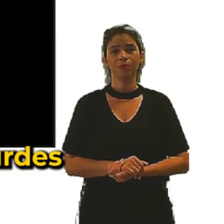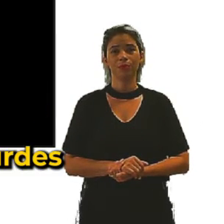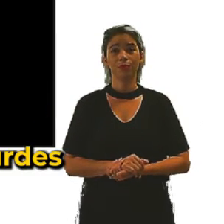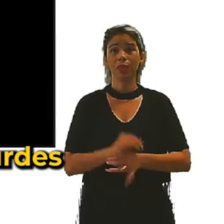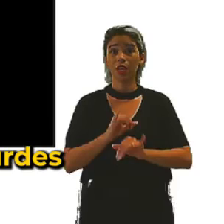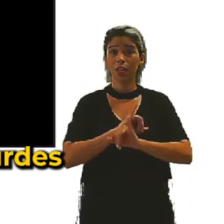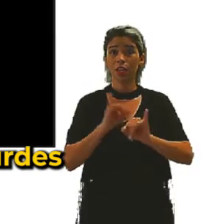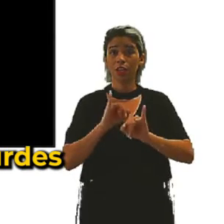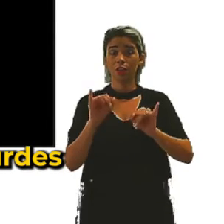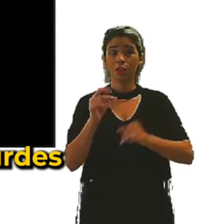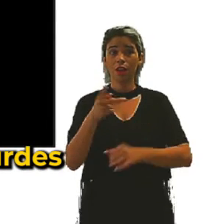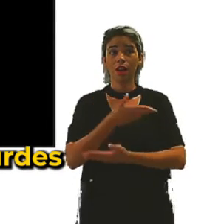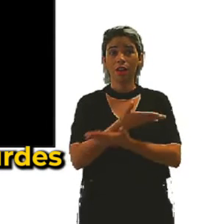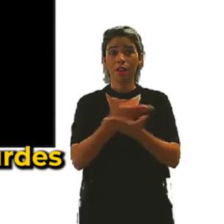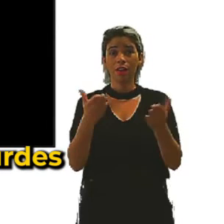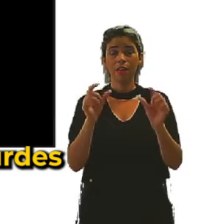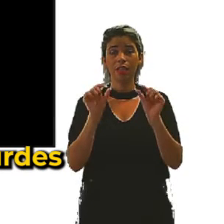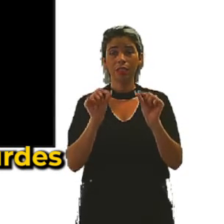dizendo que